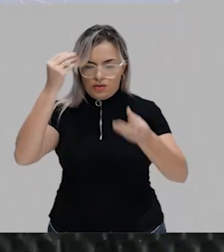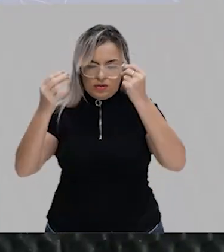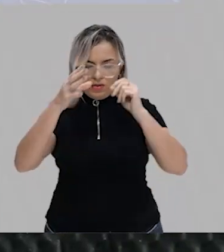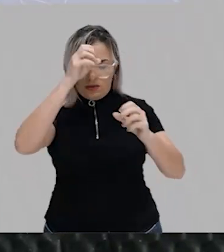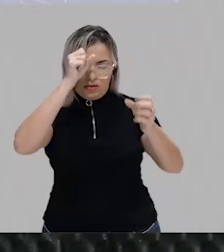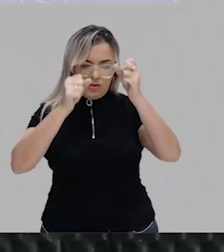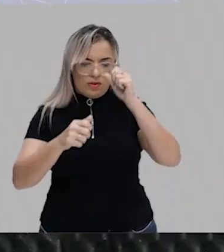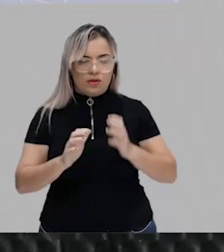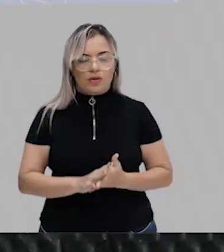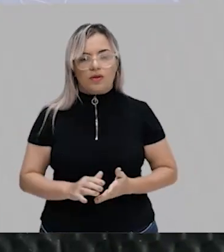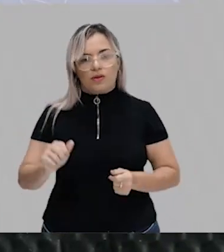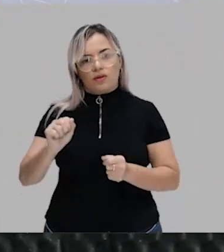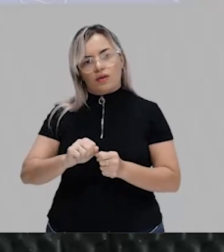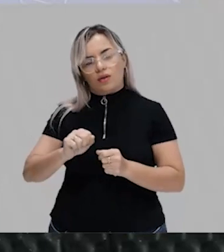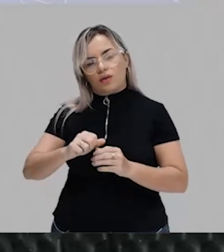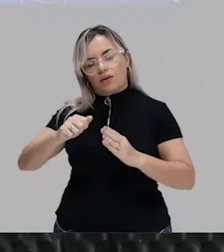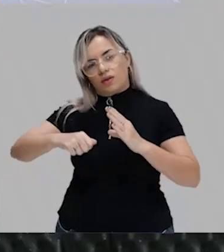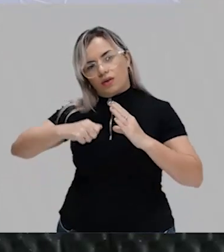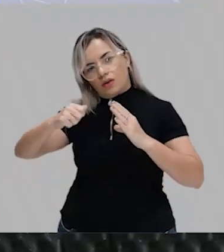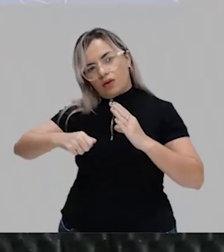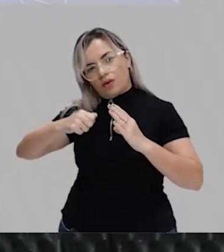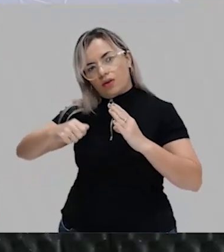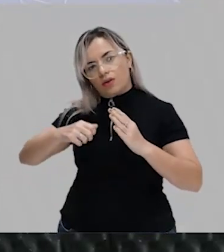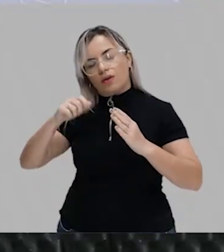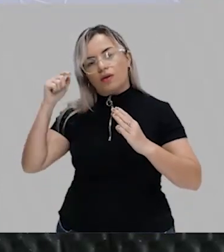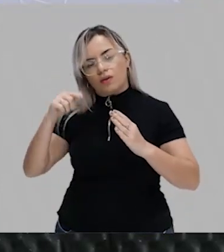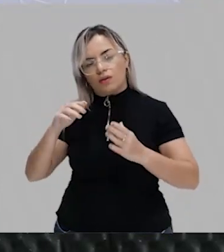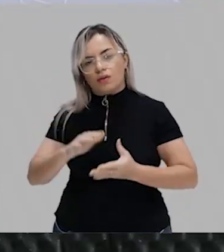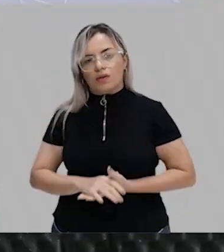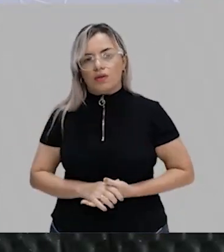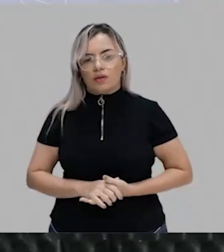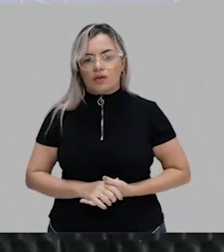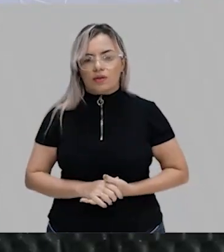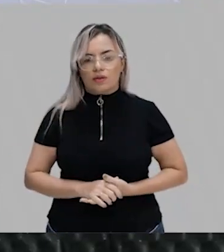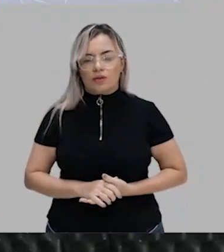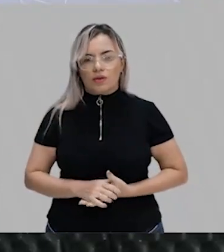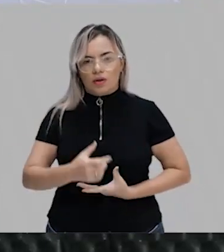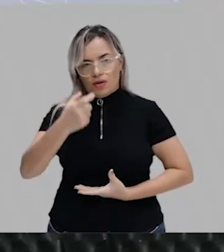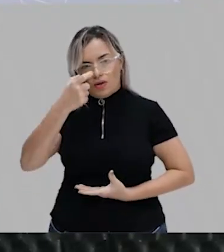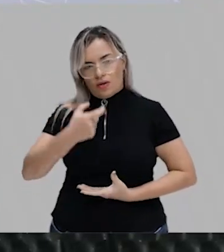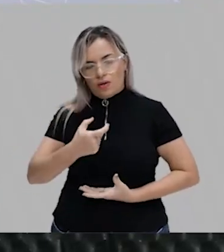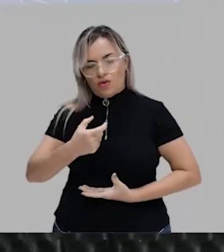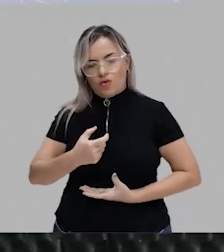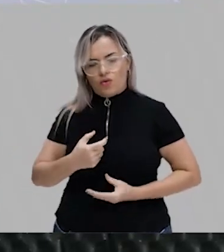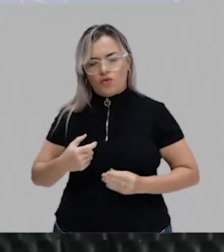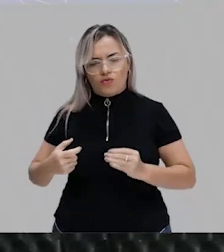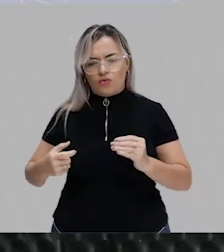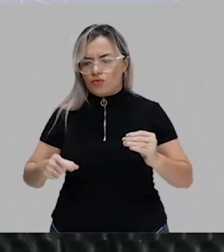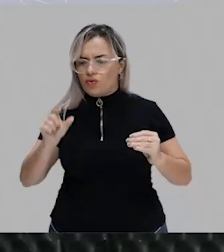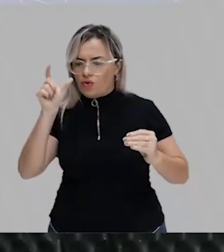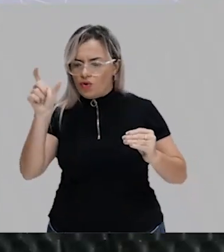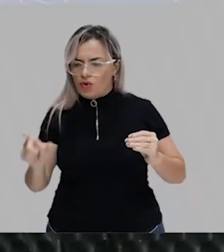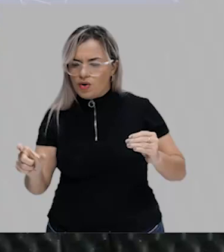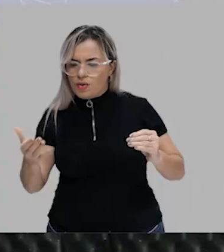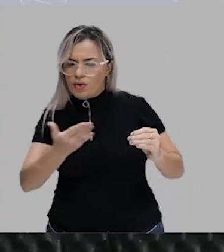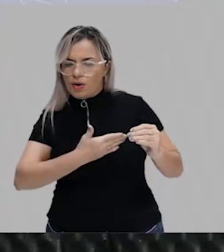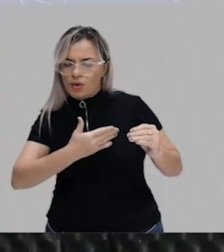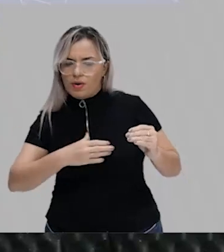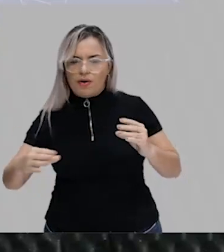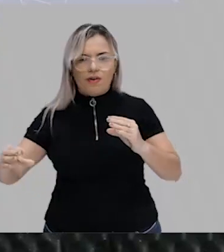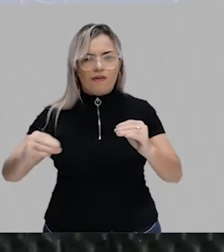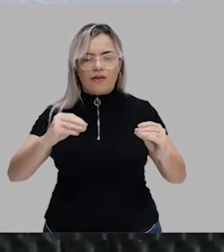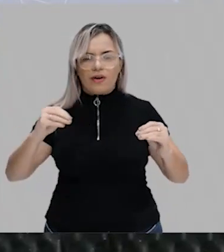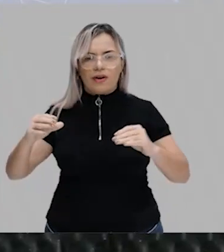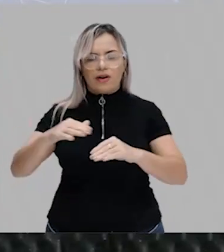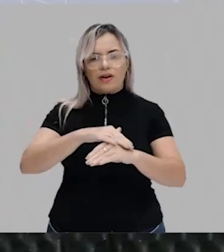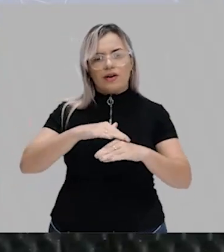né? Faz um videozinho, faz um reels, tá? Gravando você com o seu colega, fazendo esse diálogo, porque